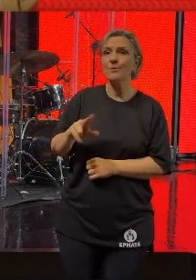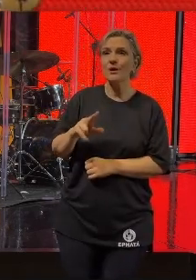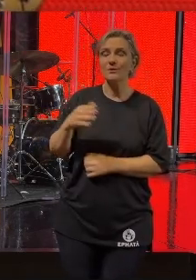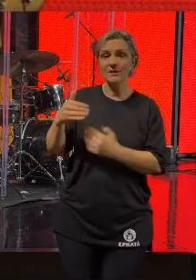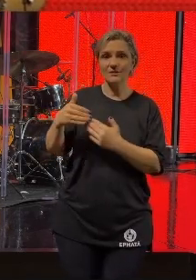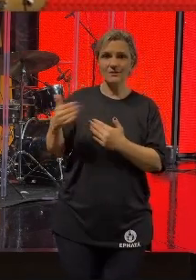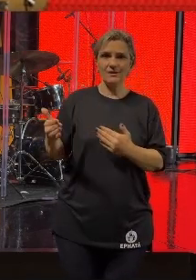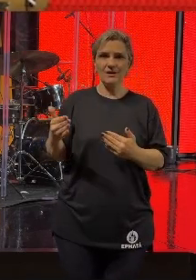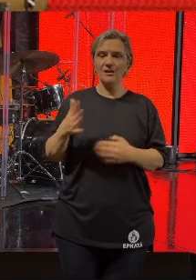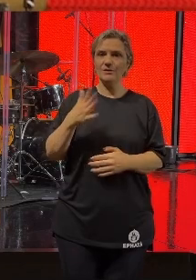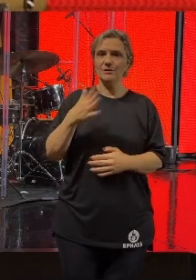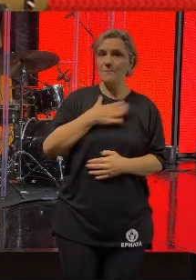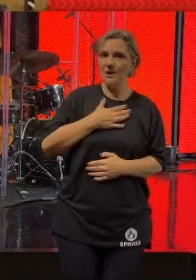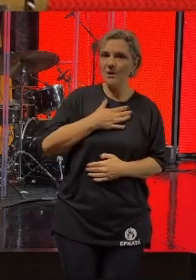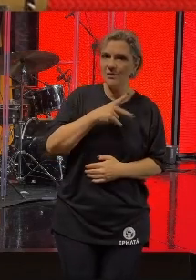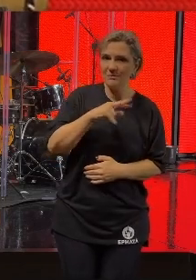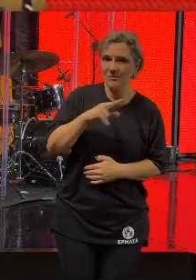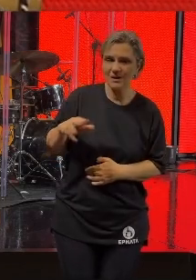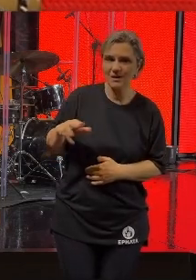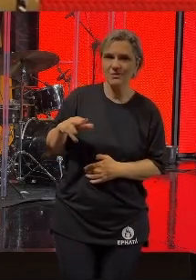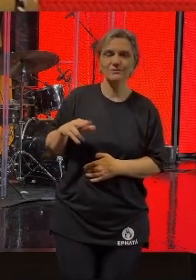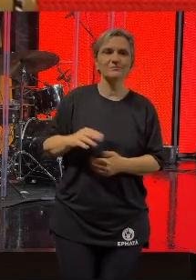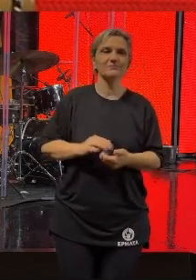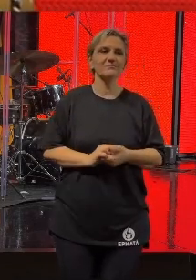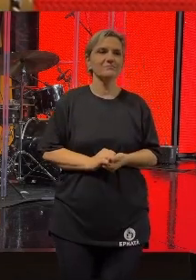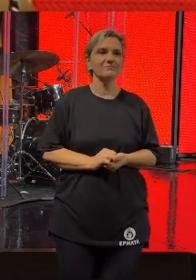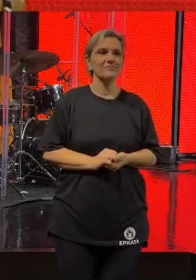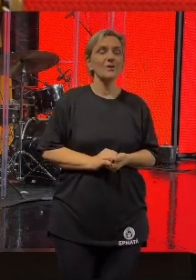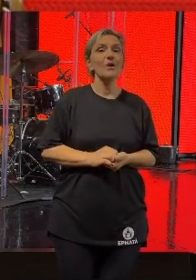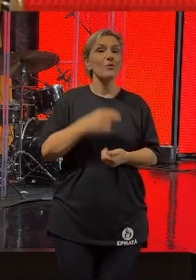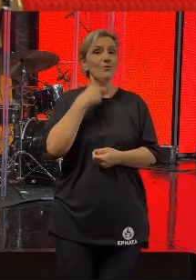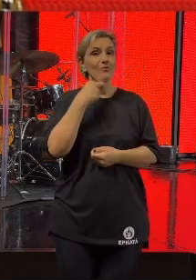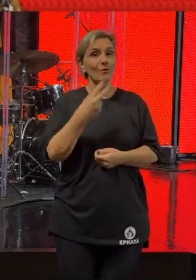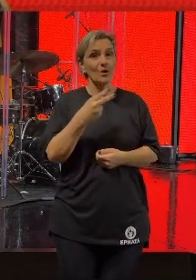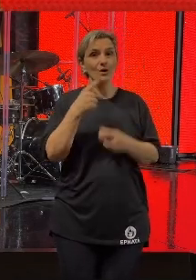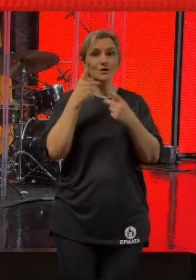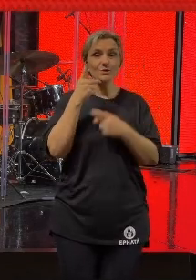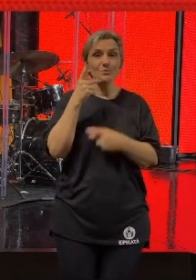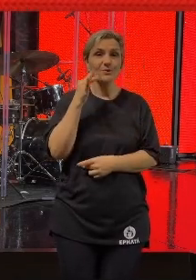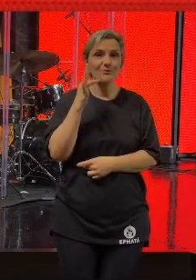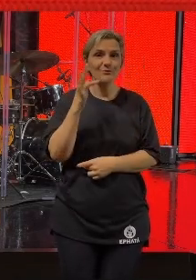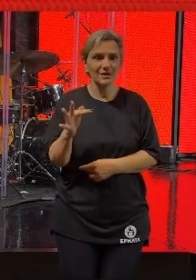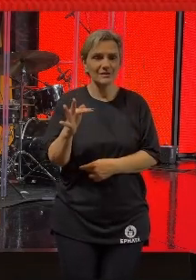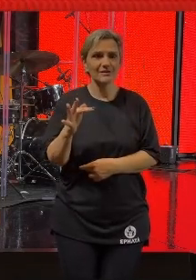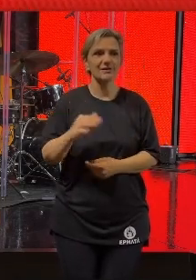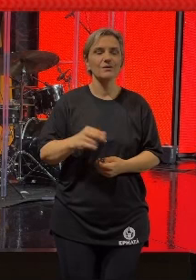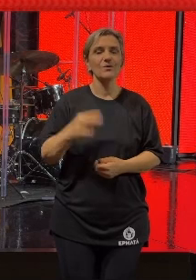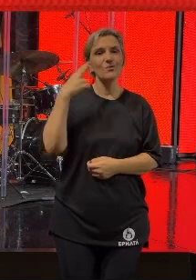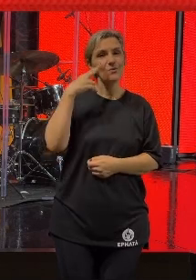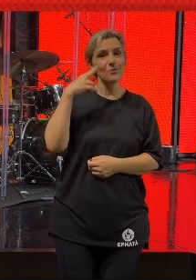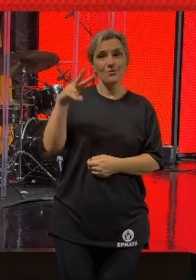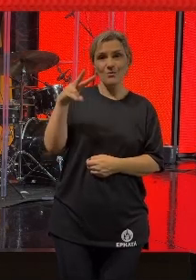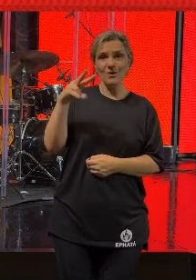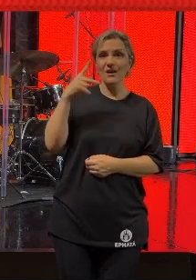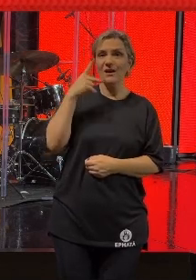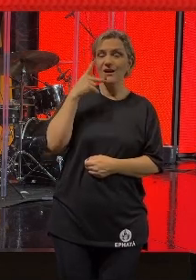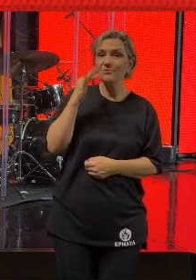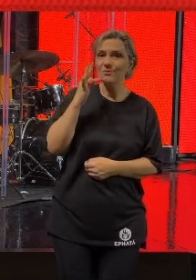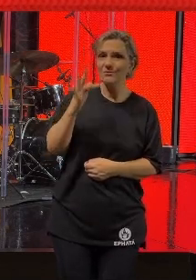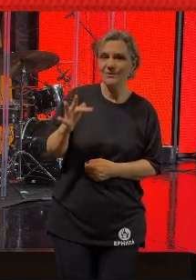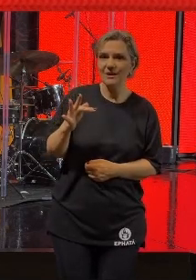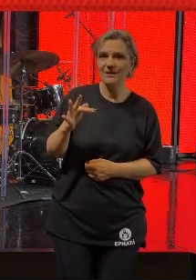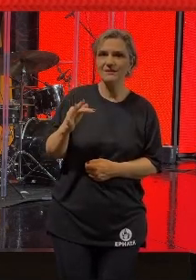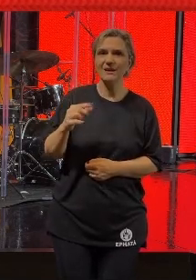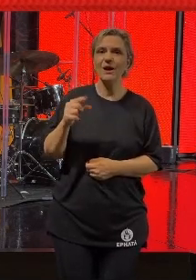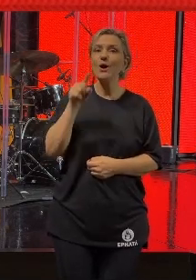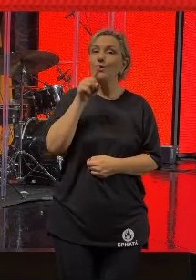para ele: meu irmão, espera aí, gente, com voz de profeta, com olhar de profeta,